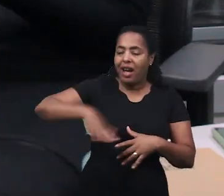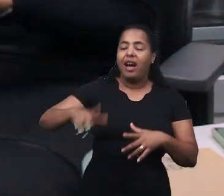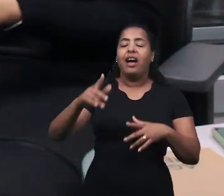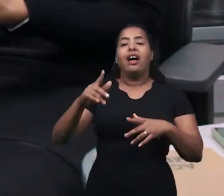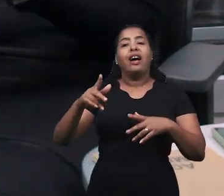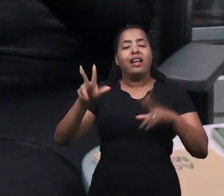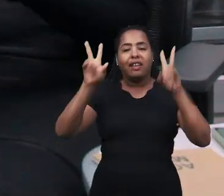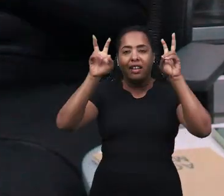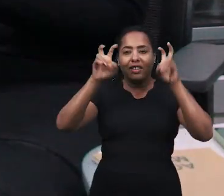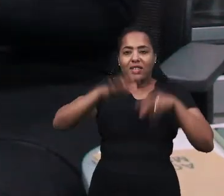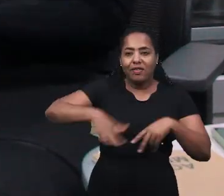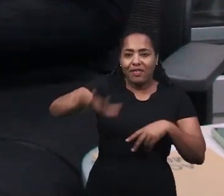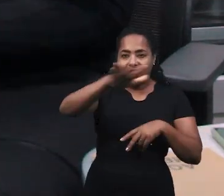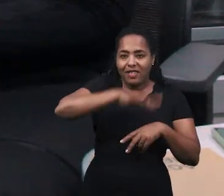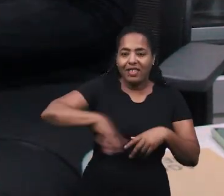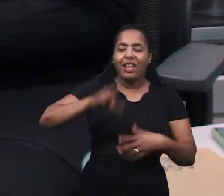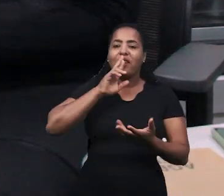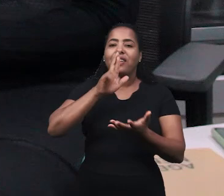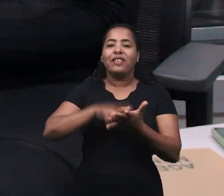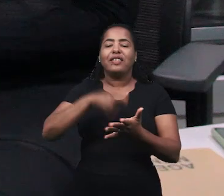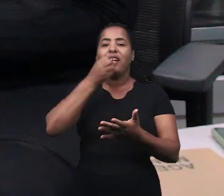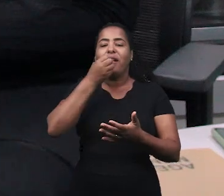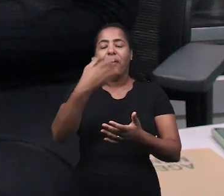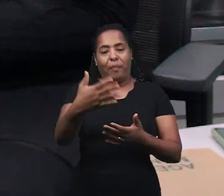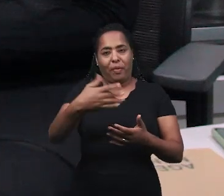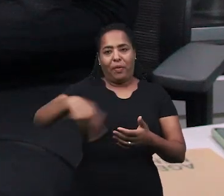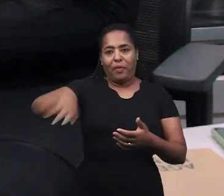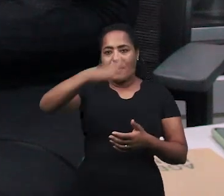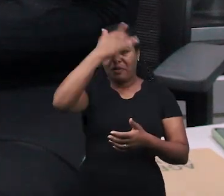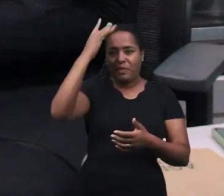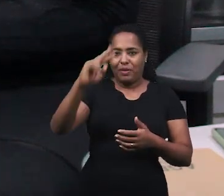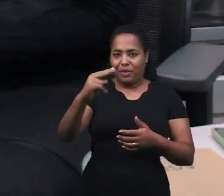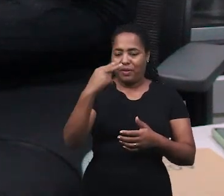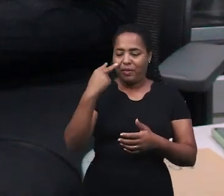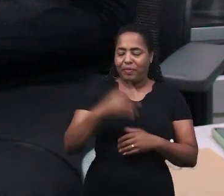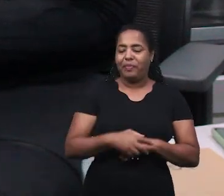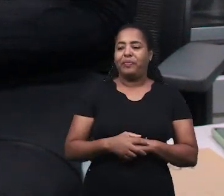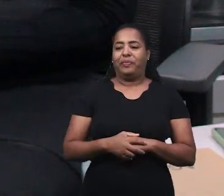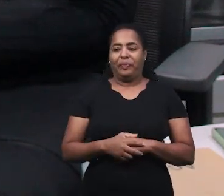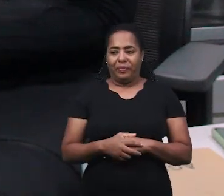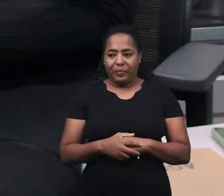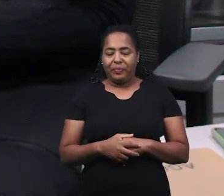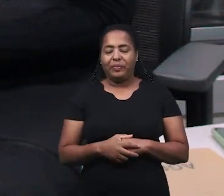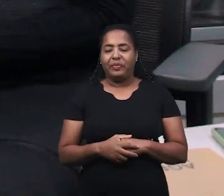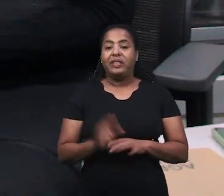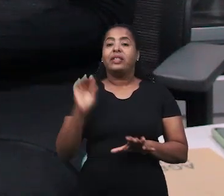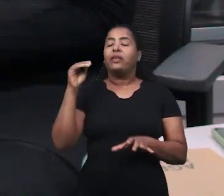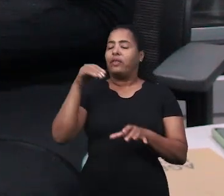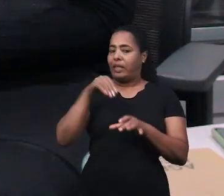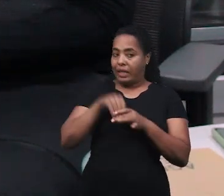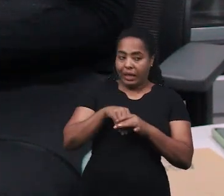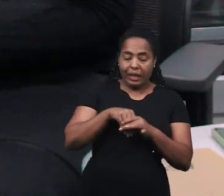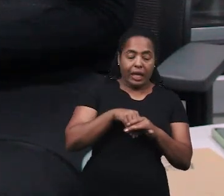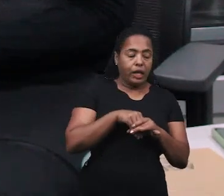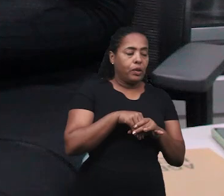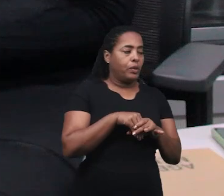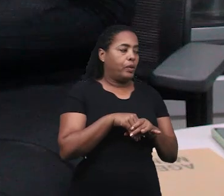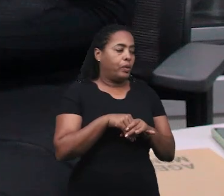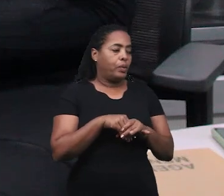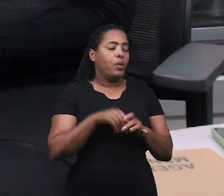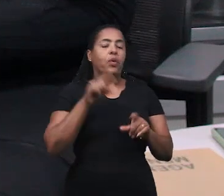de interesse geral. Então, isso traz um benefício muito grande para os nossos ouvintes. Dentro disso que você